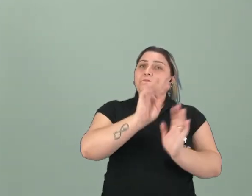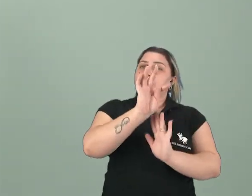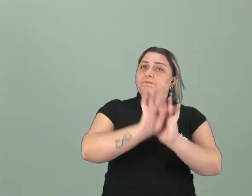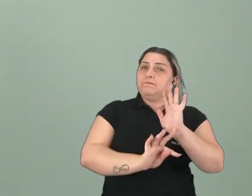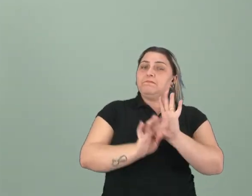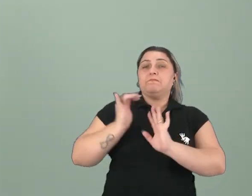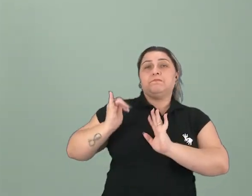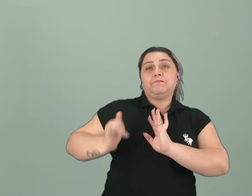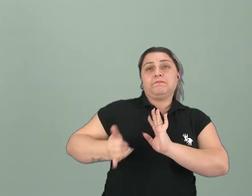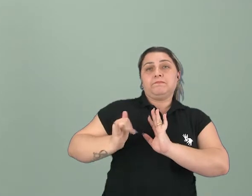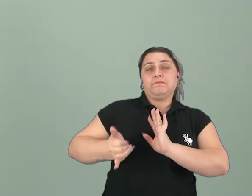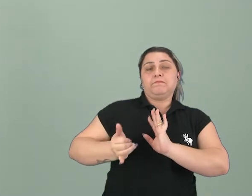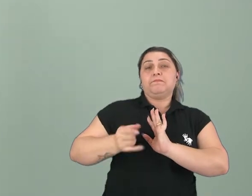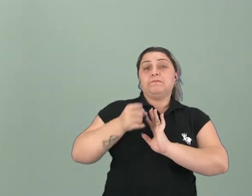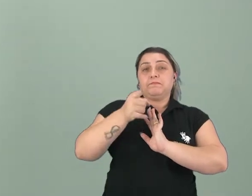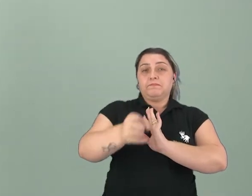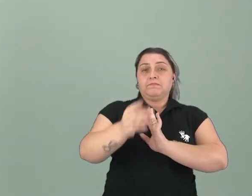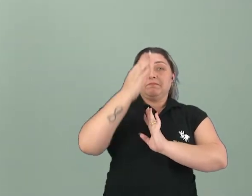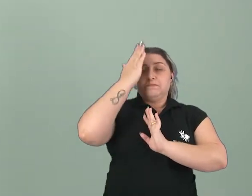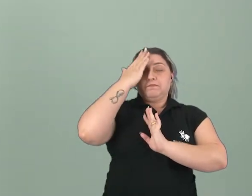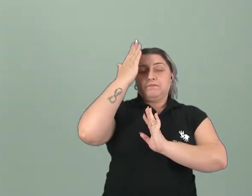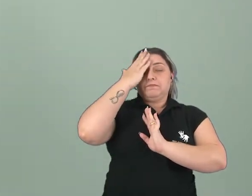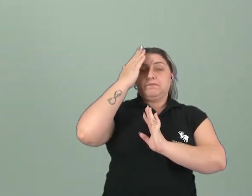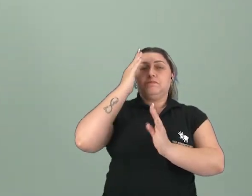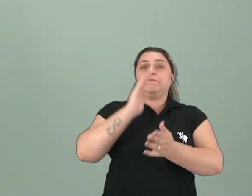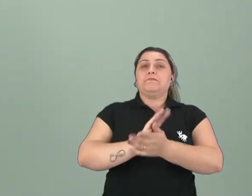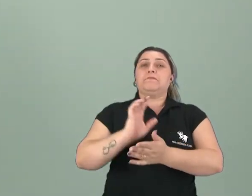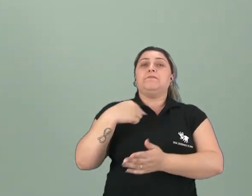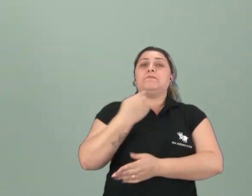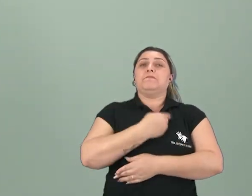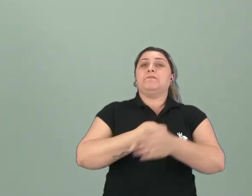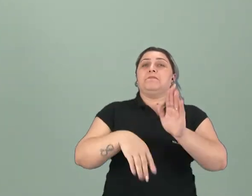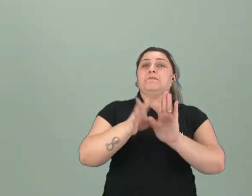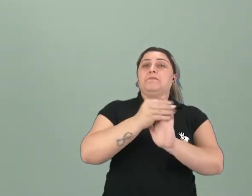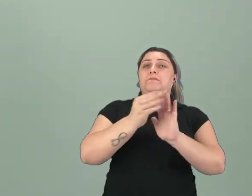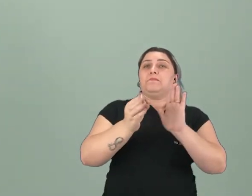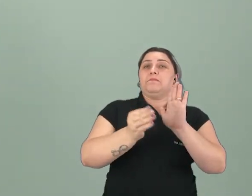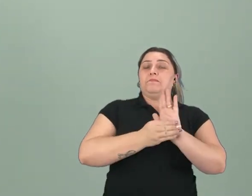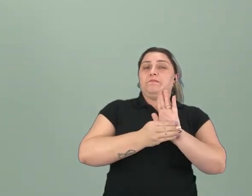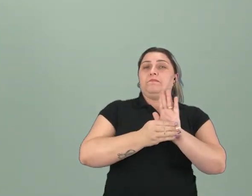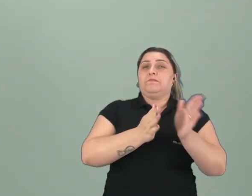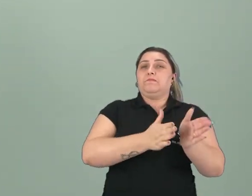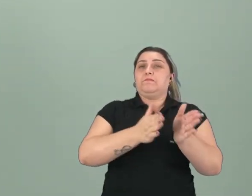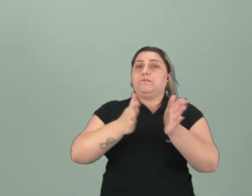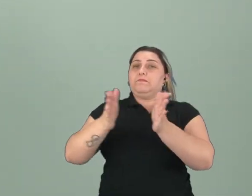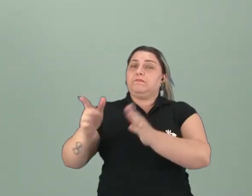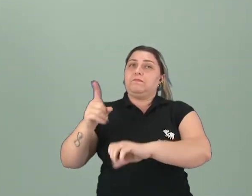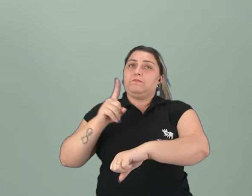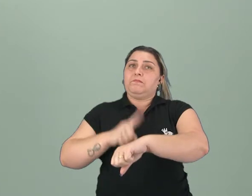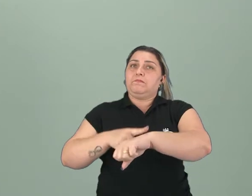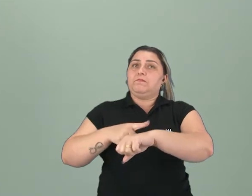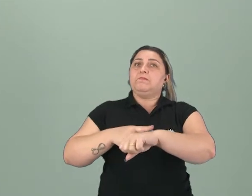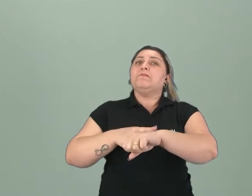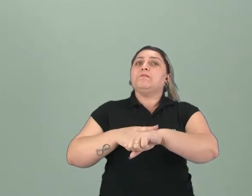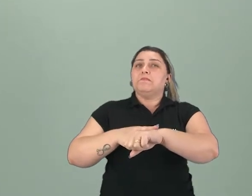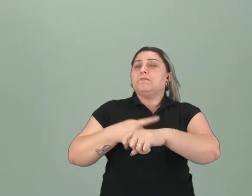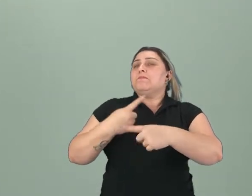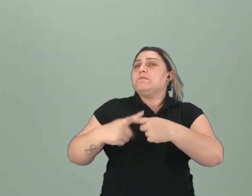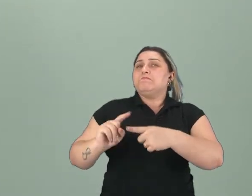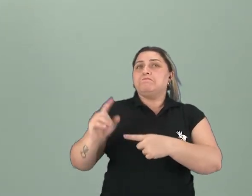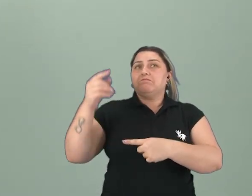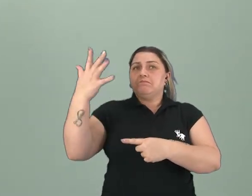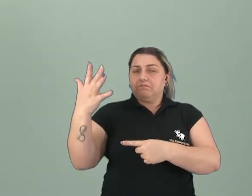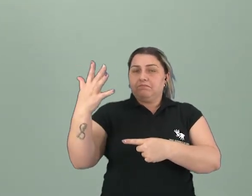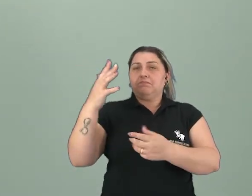texto narrativo para que você entenda o nosso conteúdo, que é sequência temporal e causal. E a